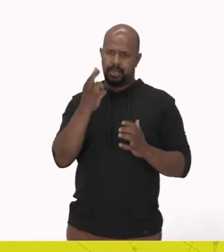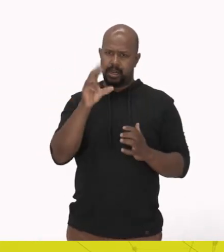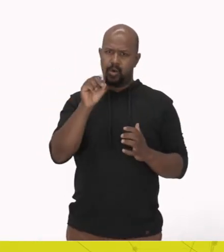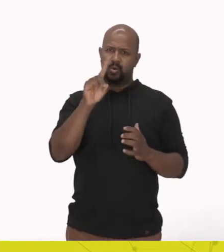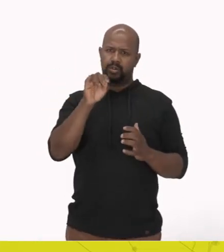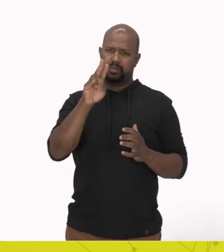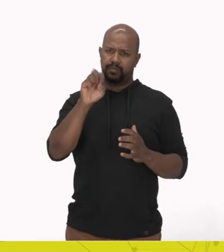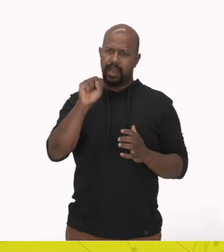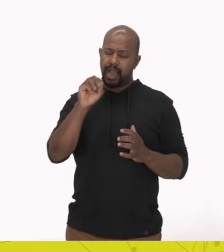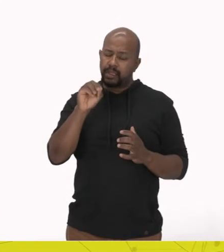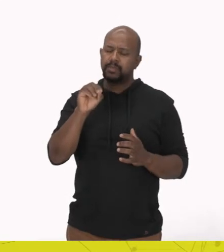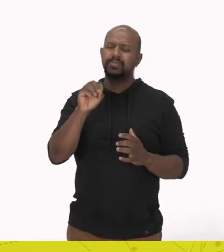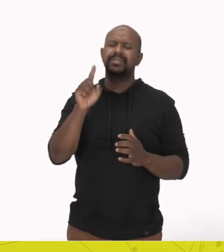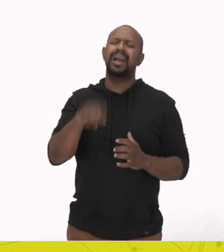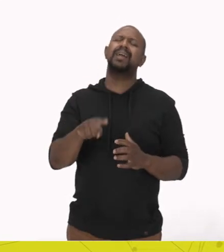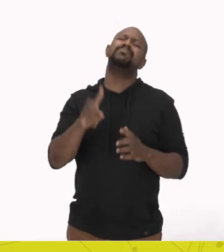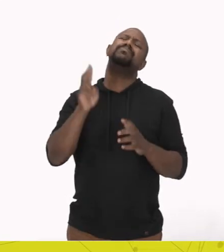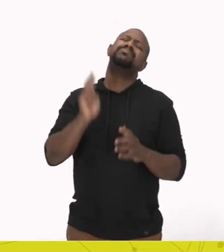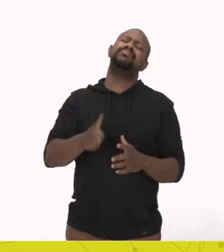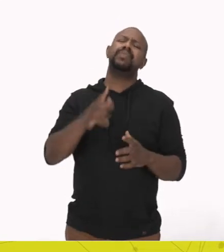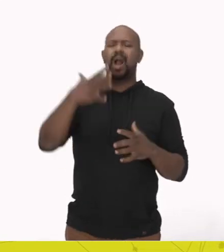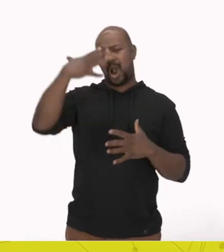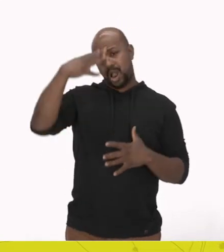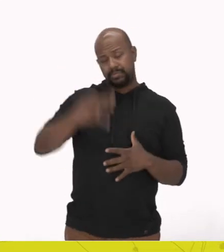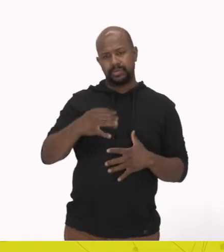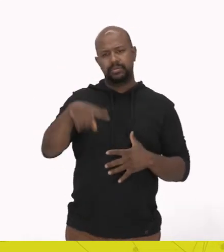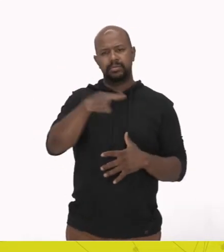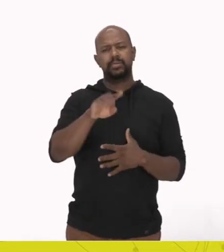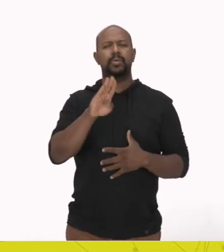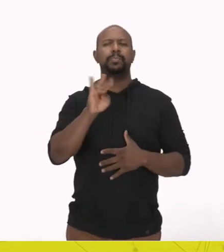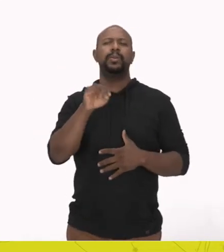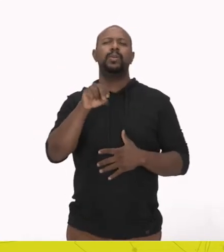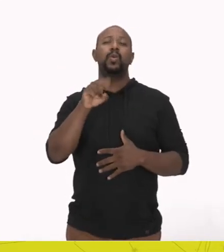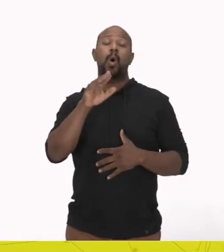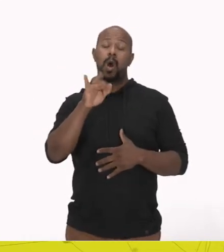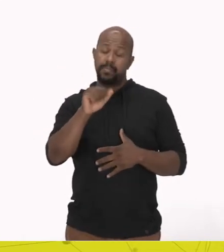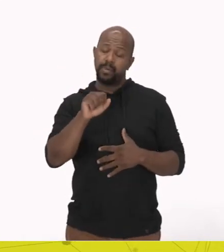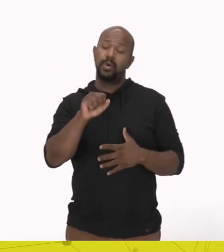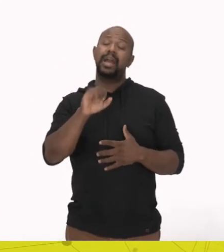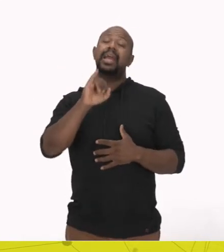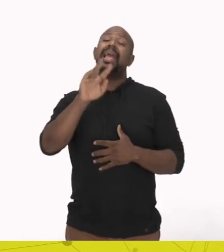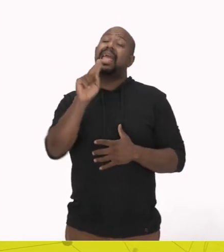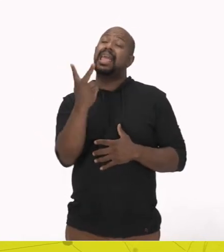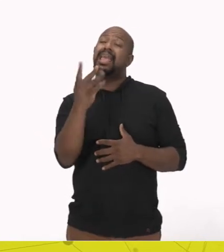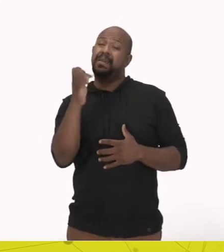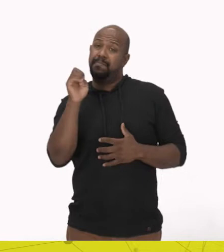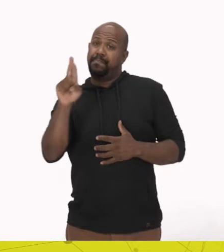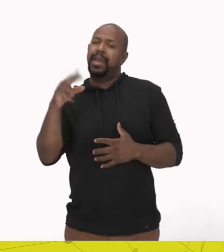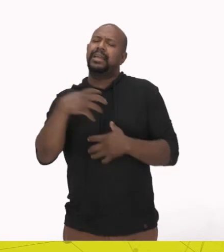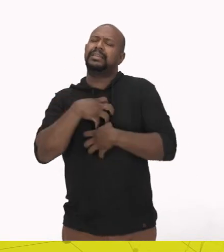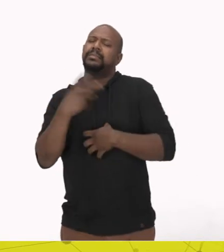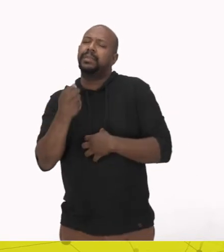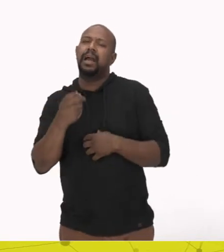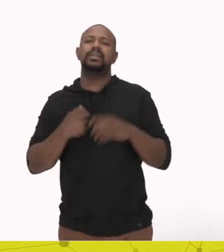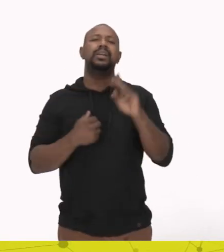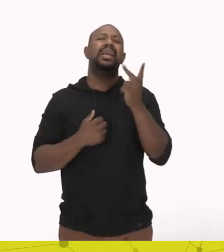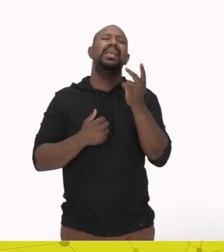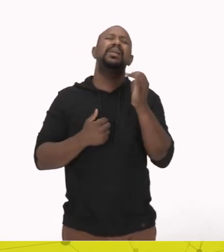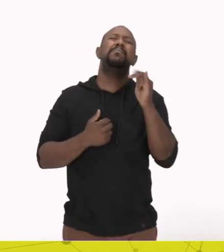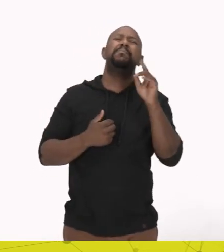sensorial neurodiverso é normalmente compreendido através do binômio hipersensibilidade